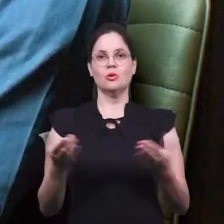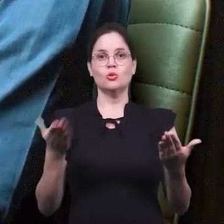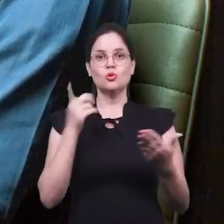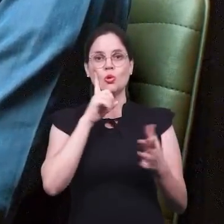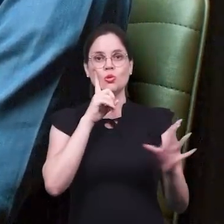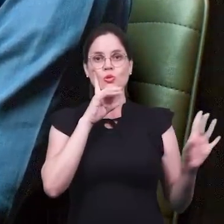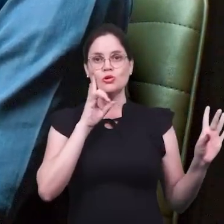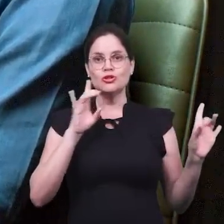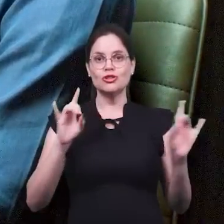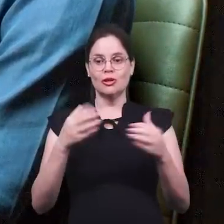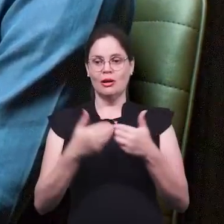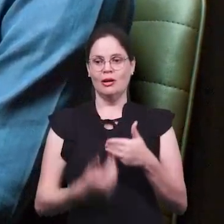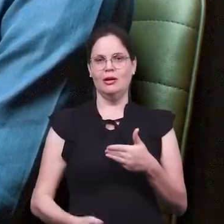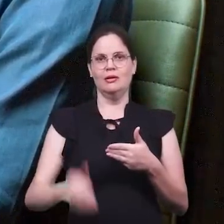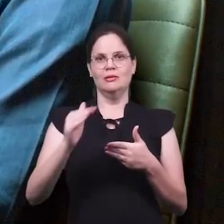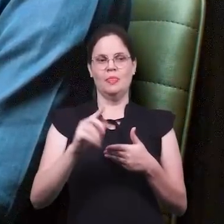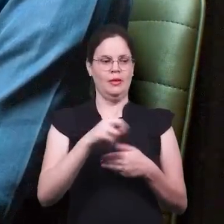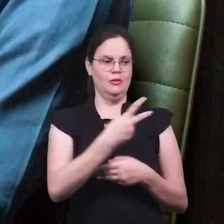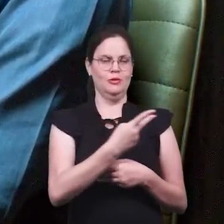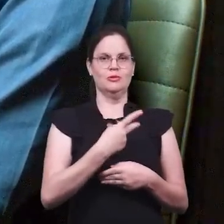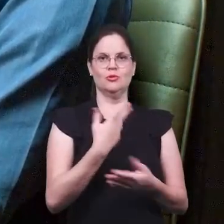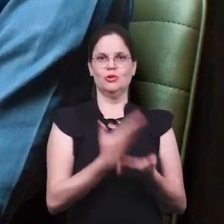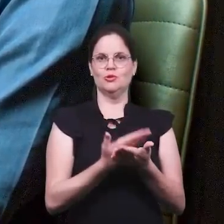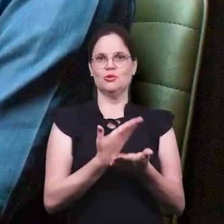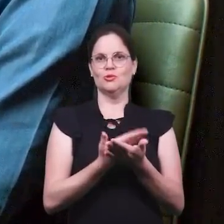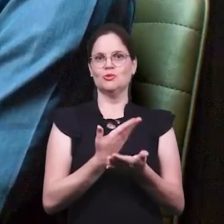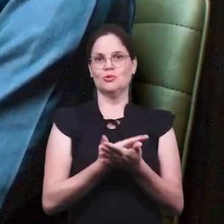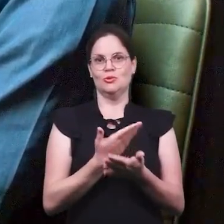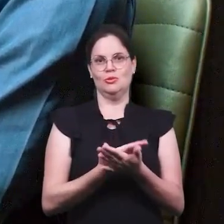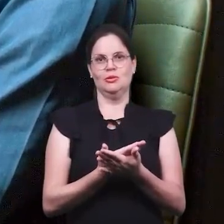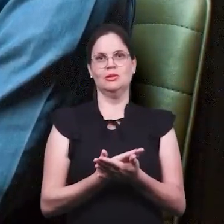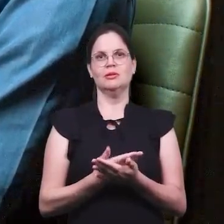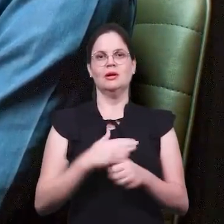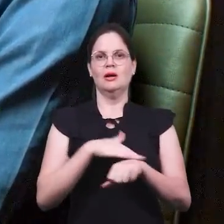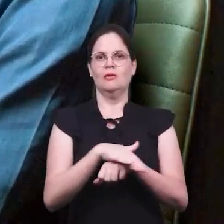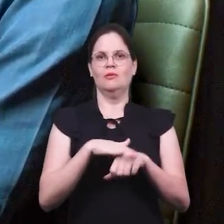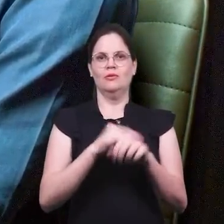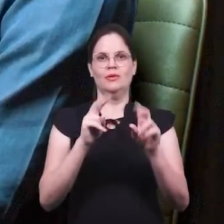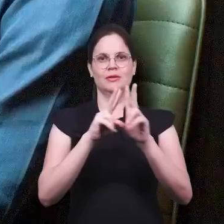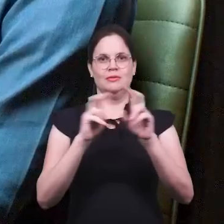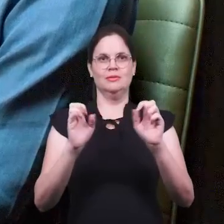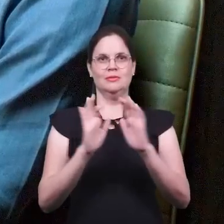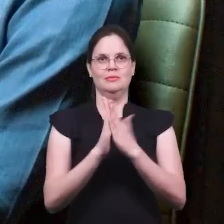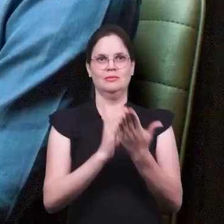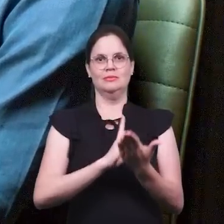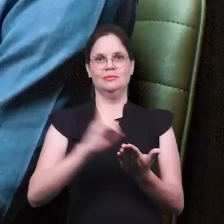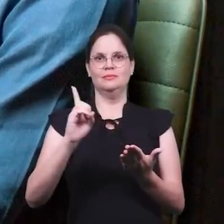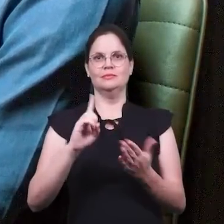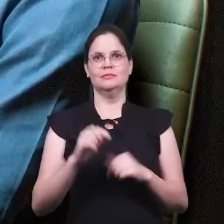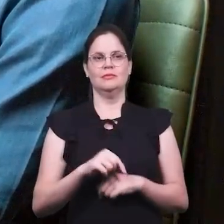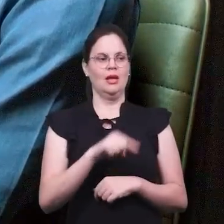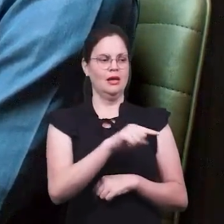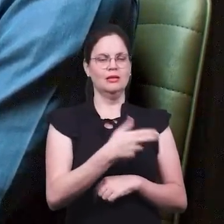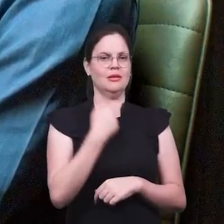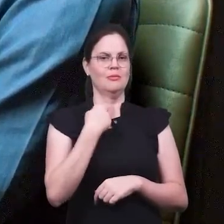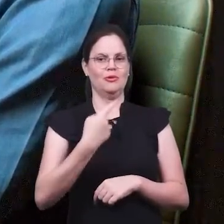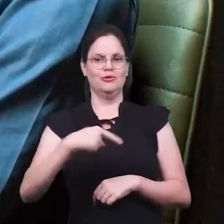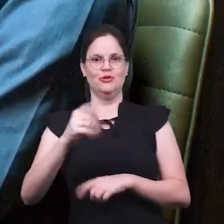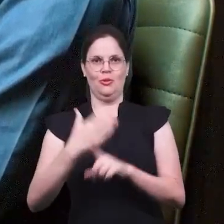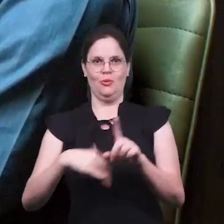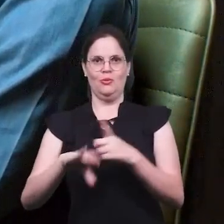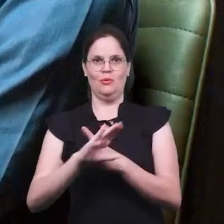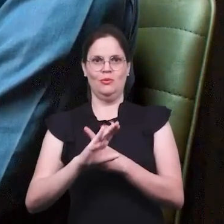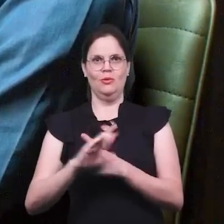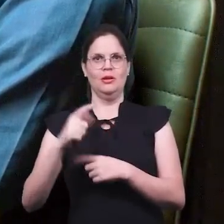dia, a gente faz um estudo. Eu e ele, a gente conversa sobre a Bíblia. Às vezes ele não pode ir no culto, aí